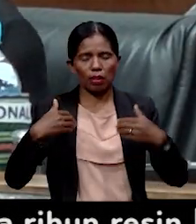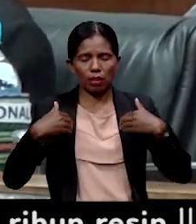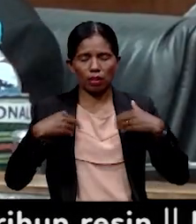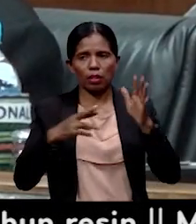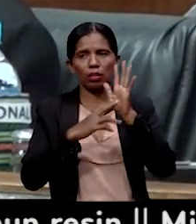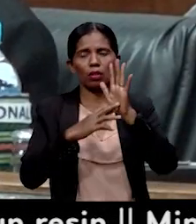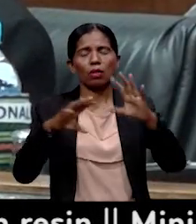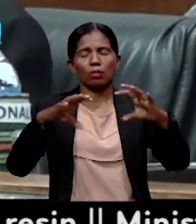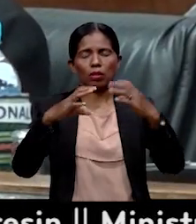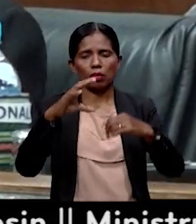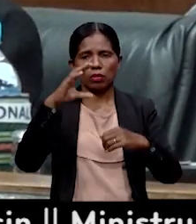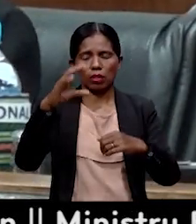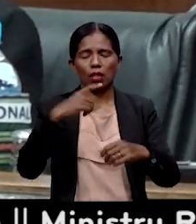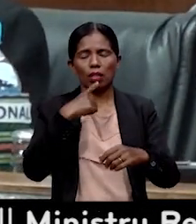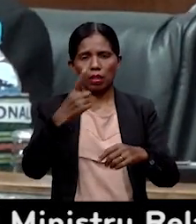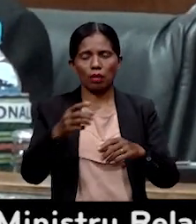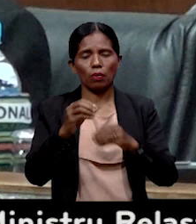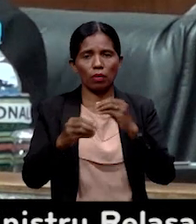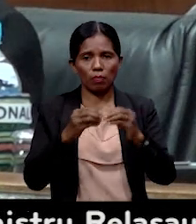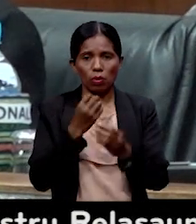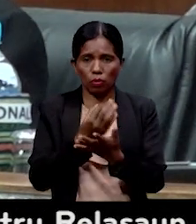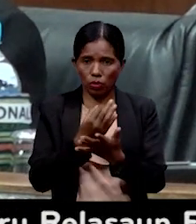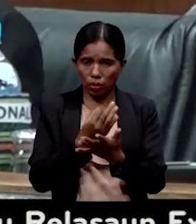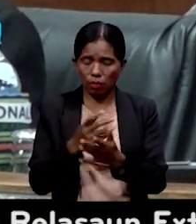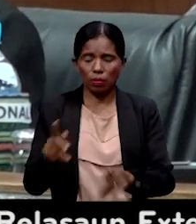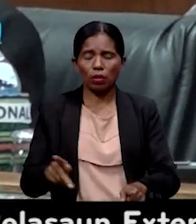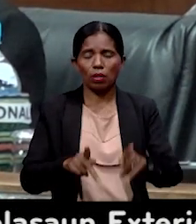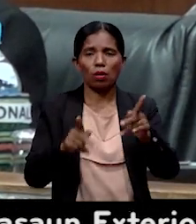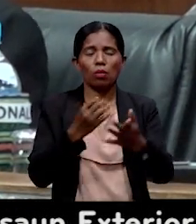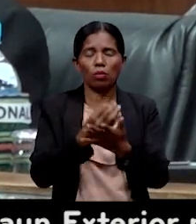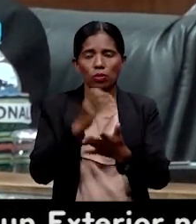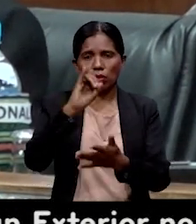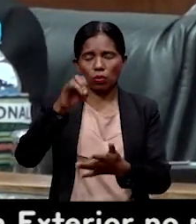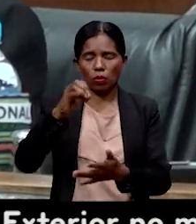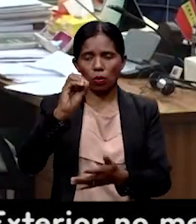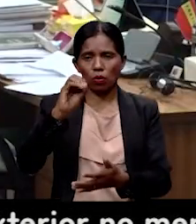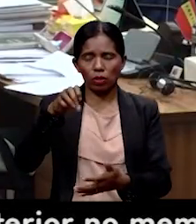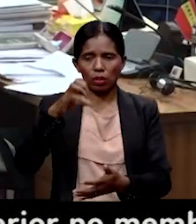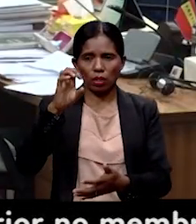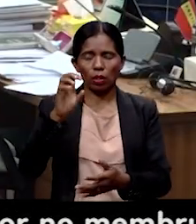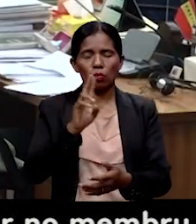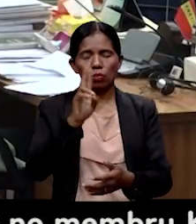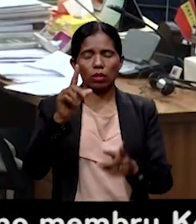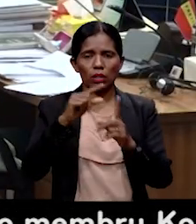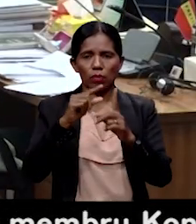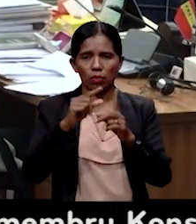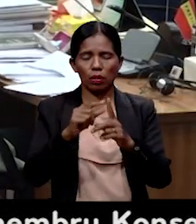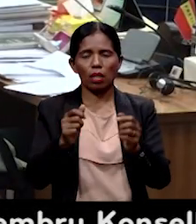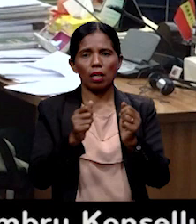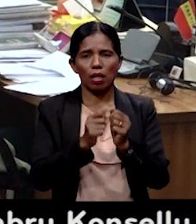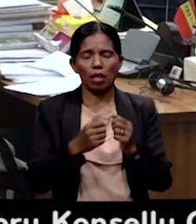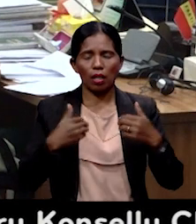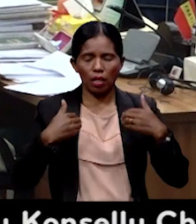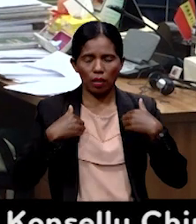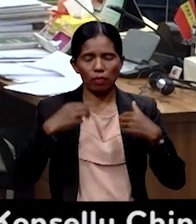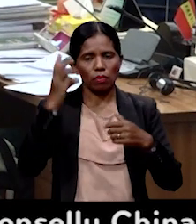se nebe trata ba assunto finanças públicas ba orçamento geral estado nebe usa lingua zembalon nebe hamosu fale dúvida